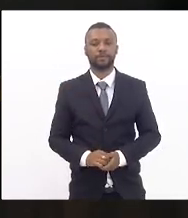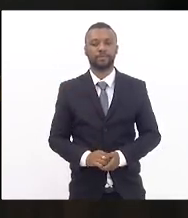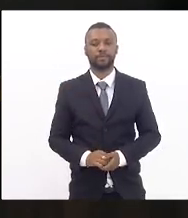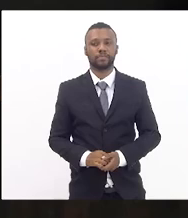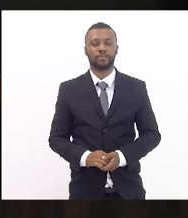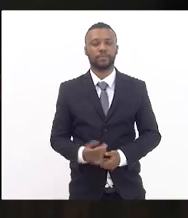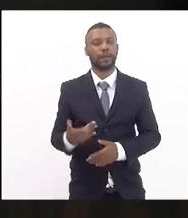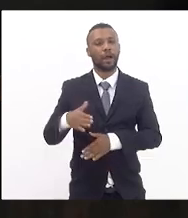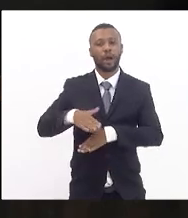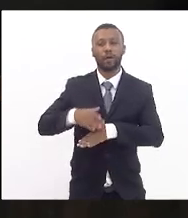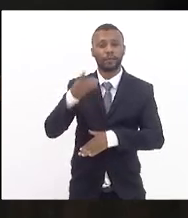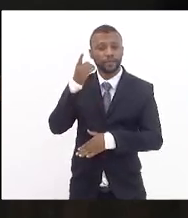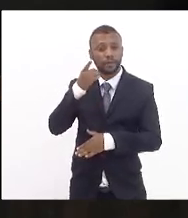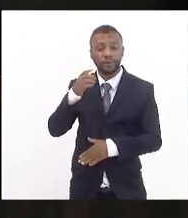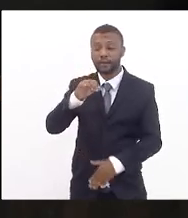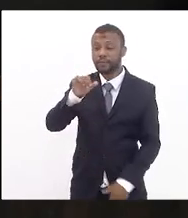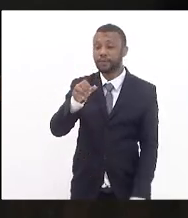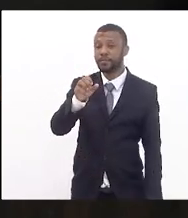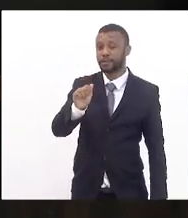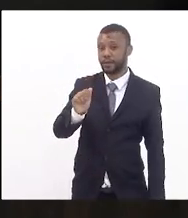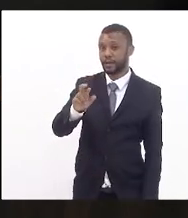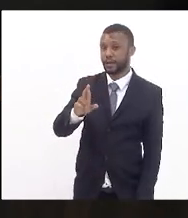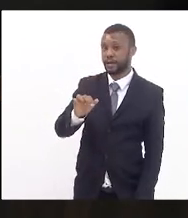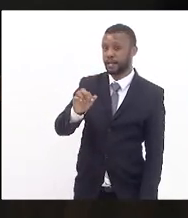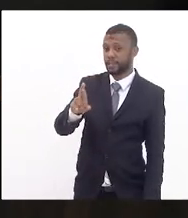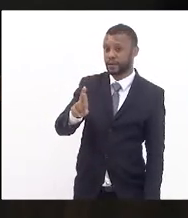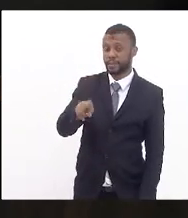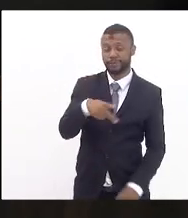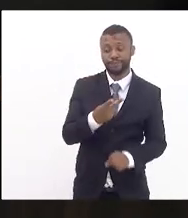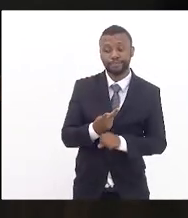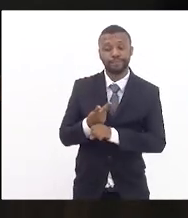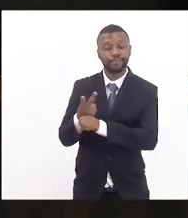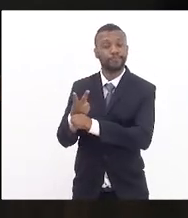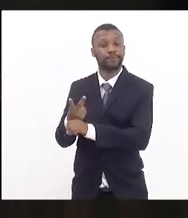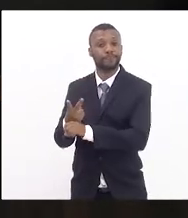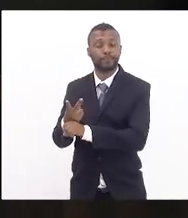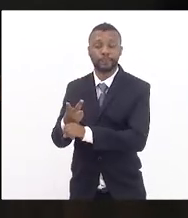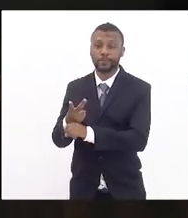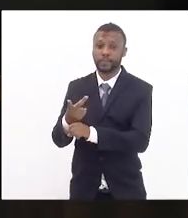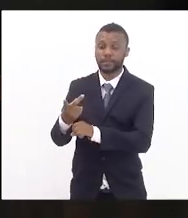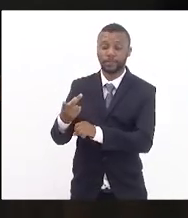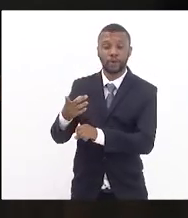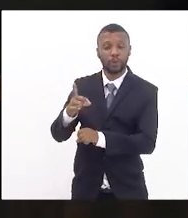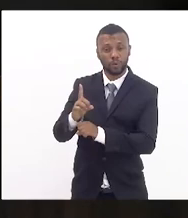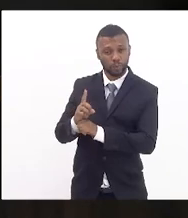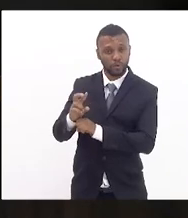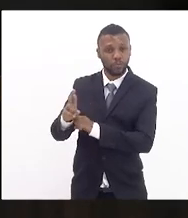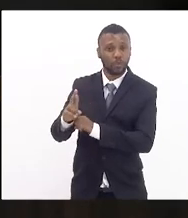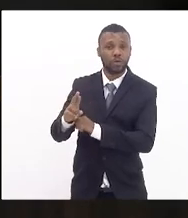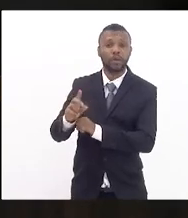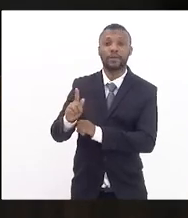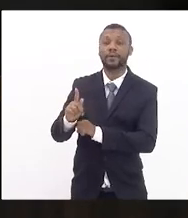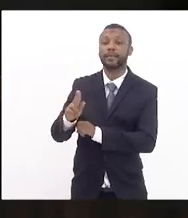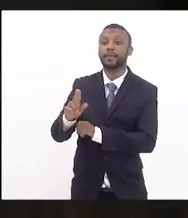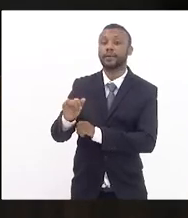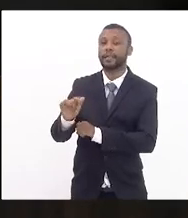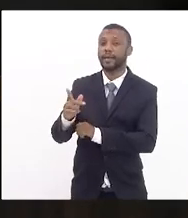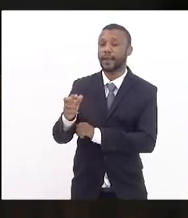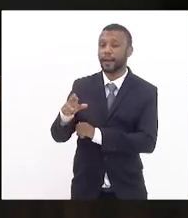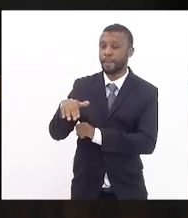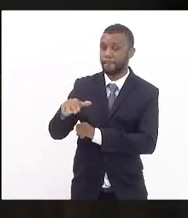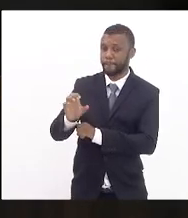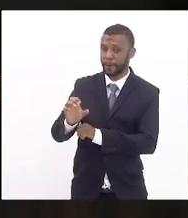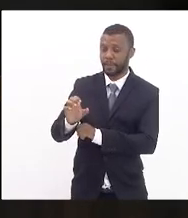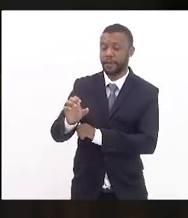De autoria do deputado Jari, concede medalha Tiradentes ao doutor Eduardo Guimarães Prado, para parecer da Comissão de Normas